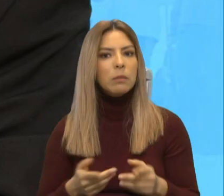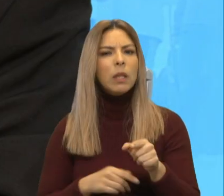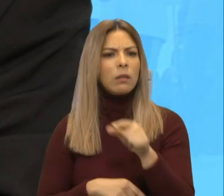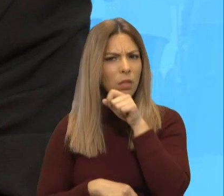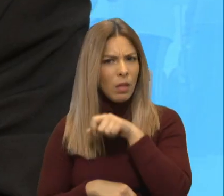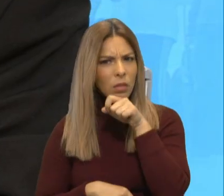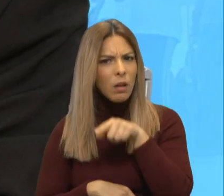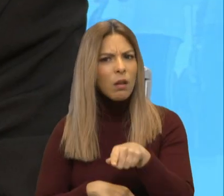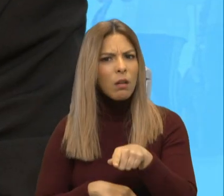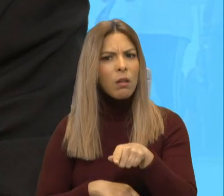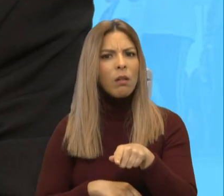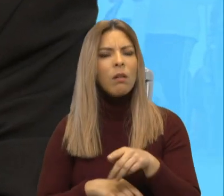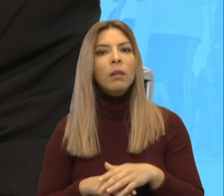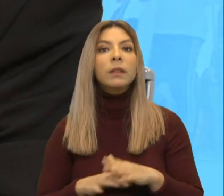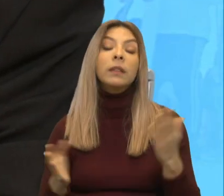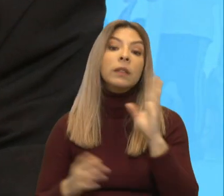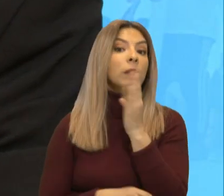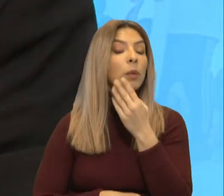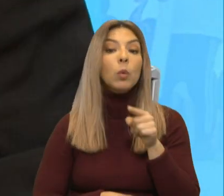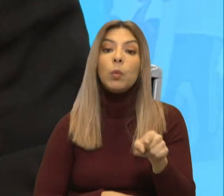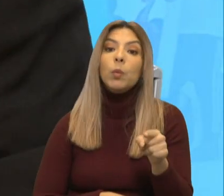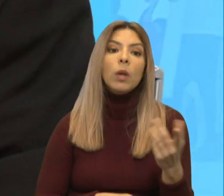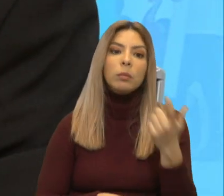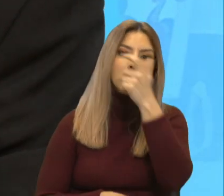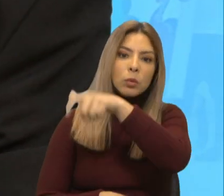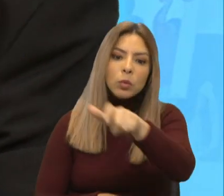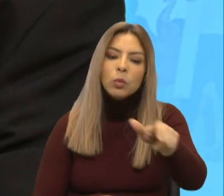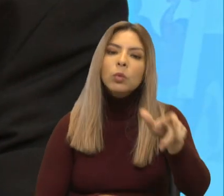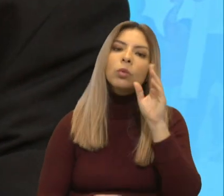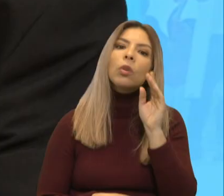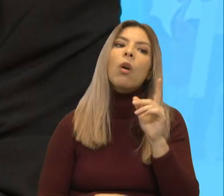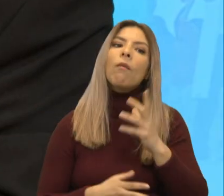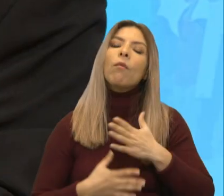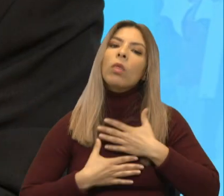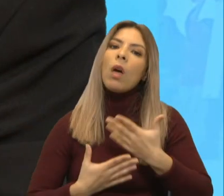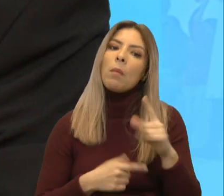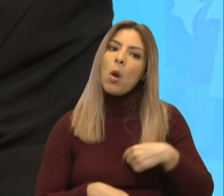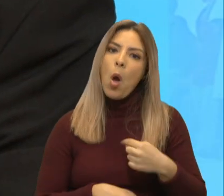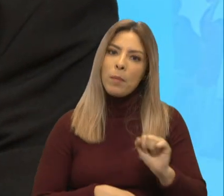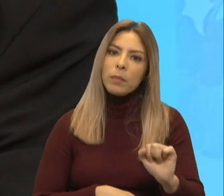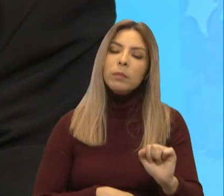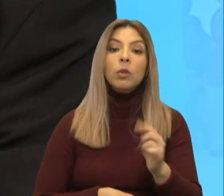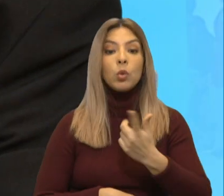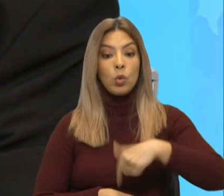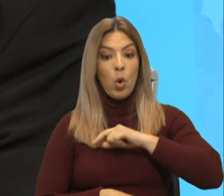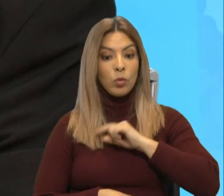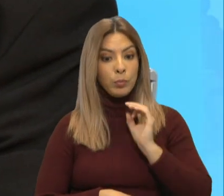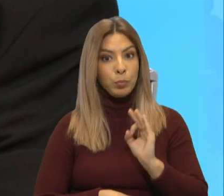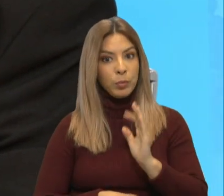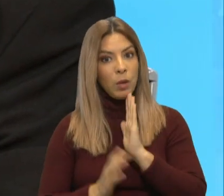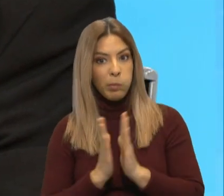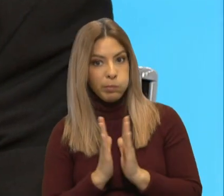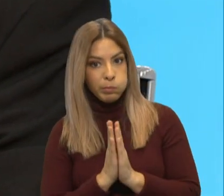possível? Depende da vontade dos vários atores, dos vários intervenientes. Nós, como Igreja Católica, desde há muito